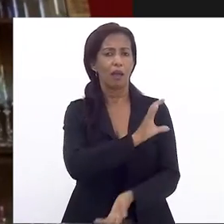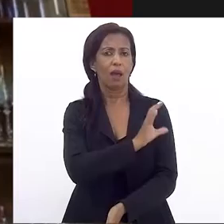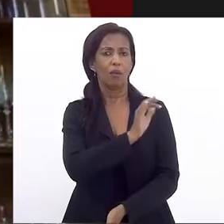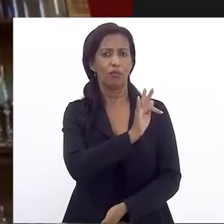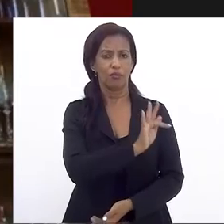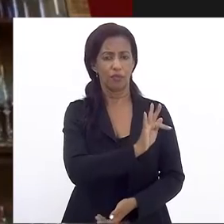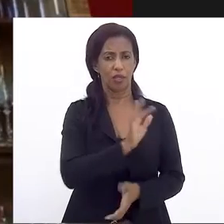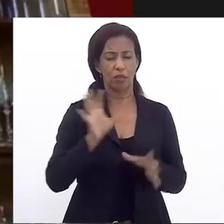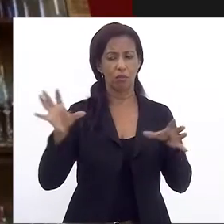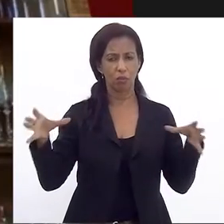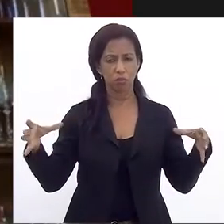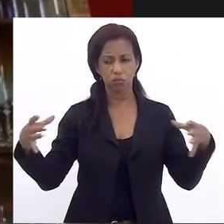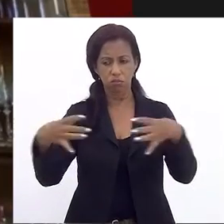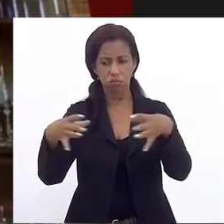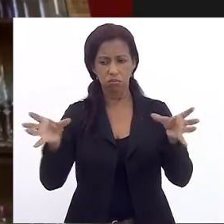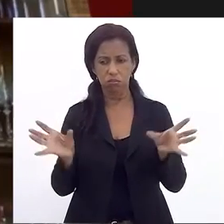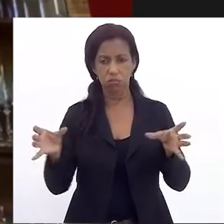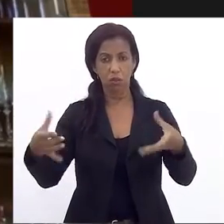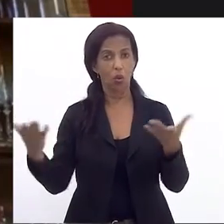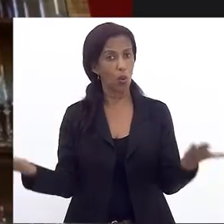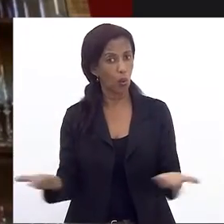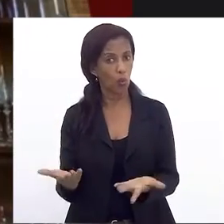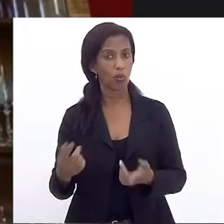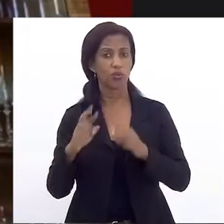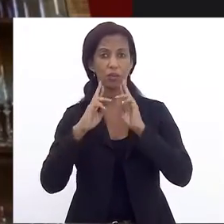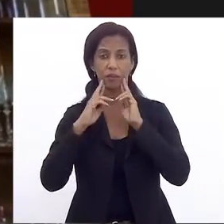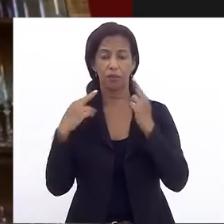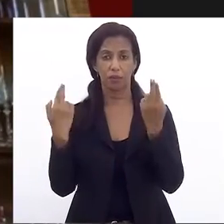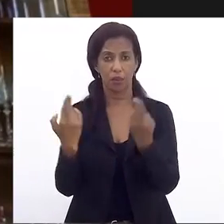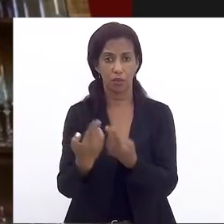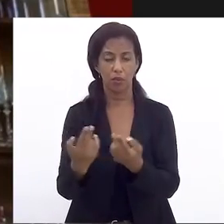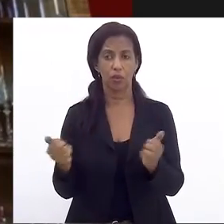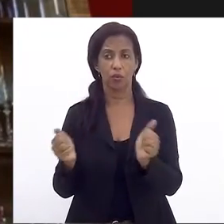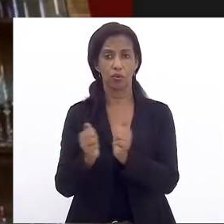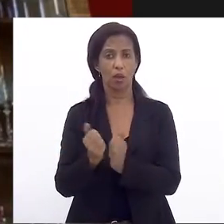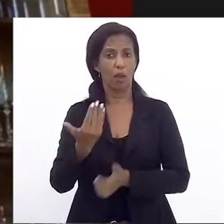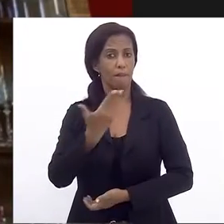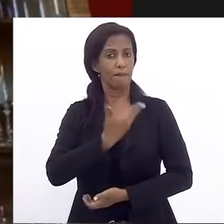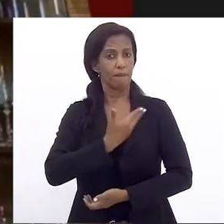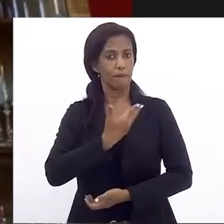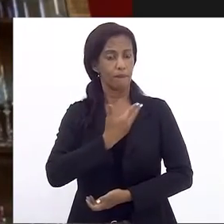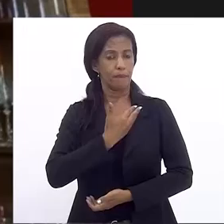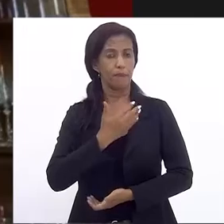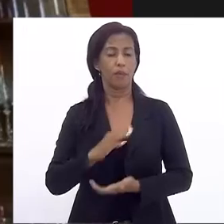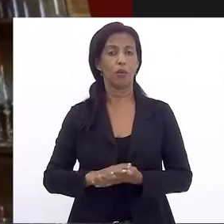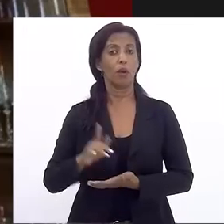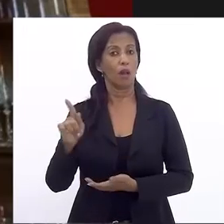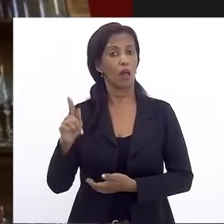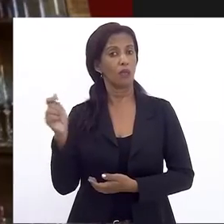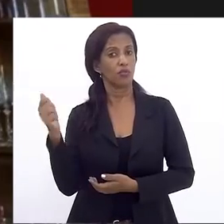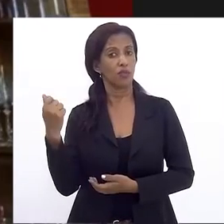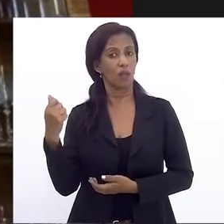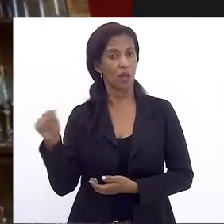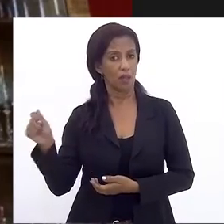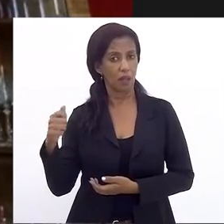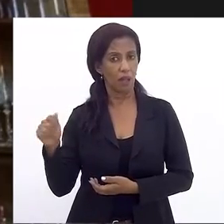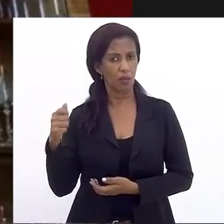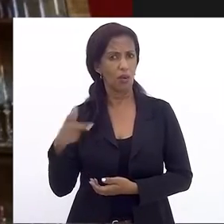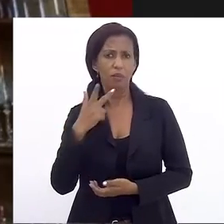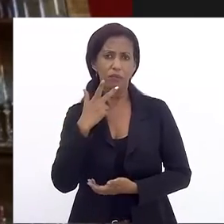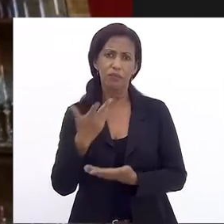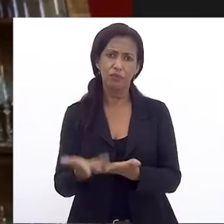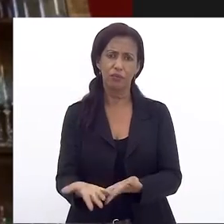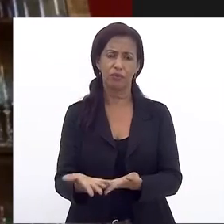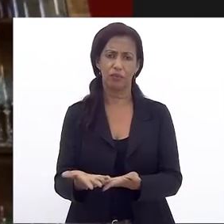lá atrás. Hoje mesmo eu estava numa reunião com amigos de Araruama. E isso foi citado,